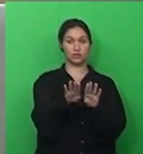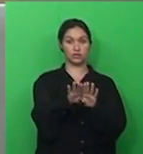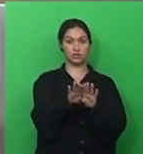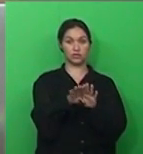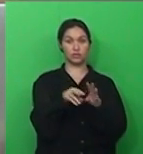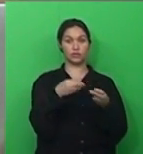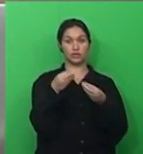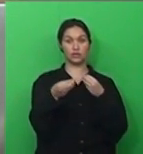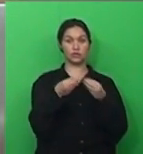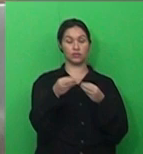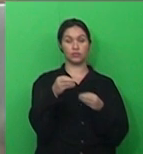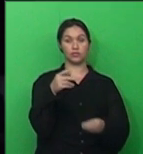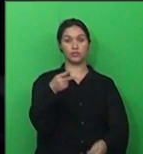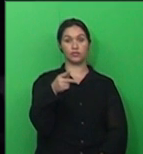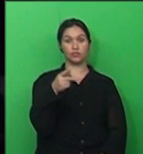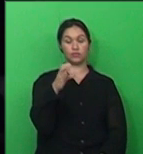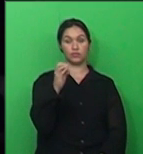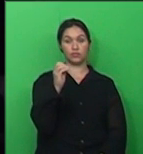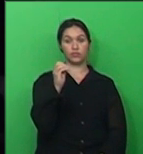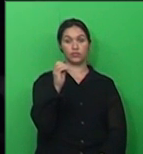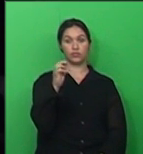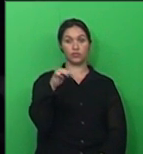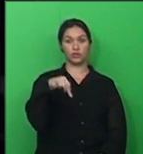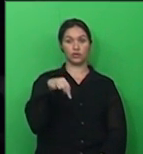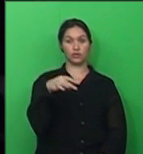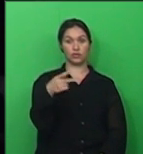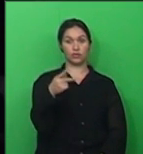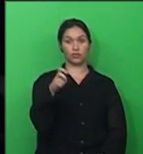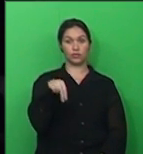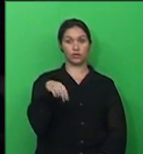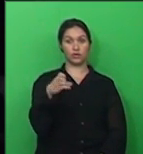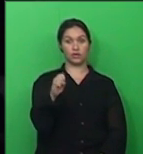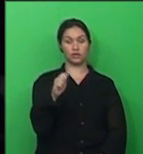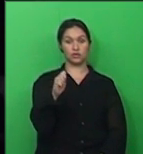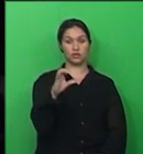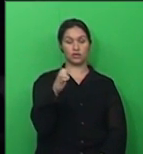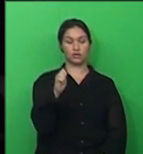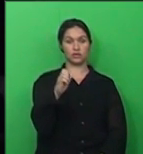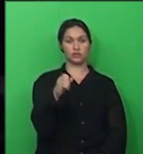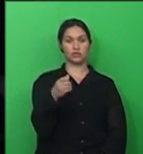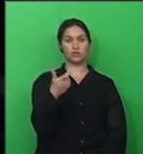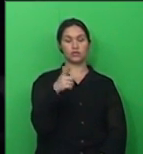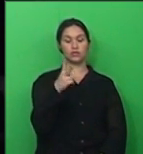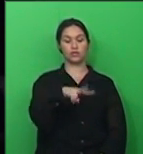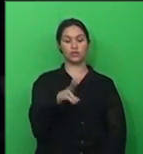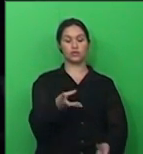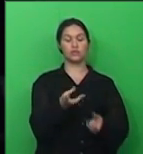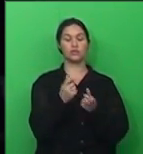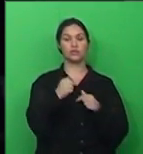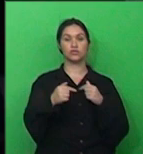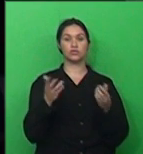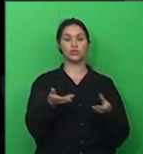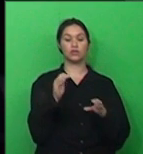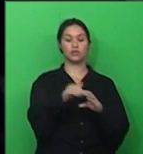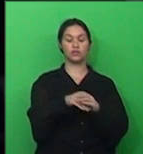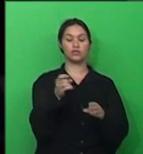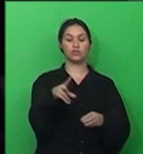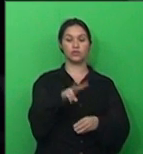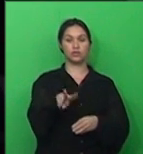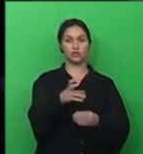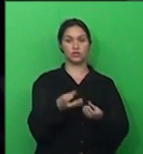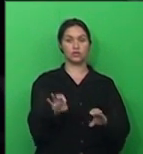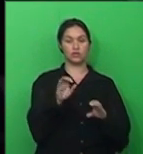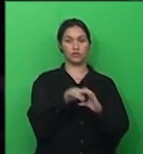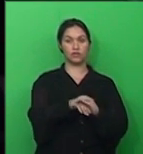de compensação. O requerimento está em discussão. Não havendo quem queira discutir, está em votação. Os contrários se